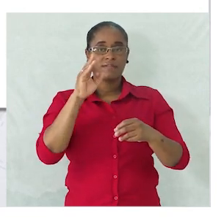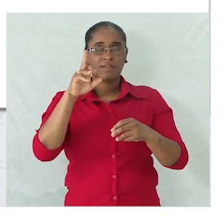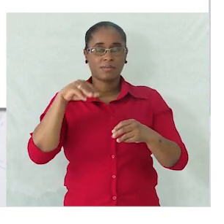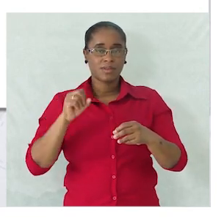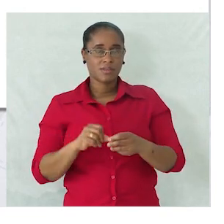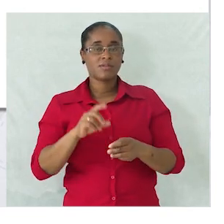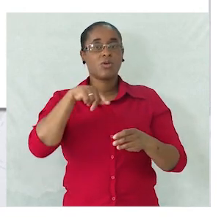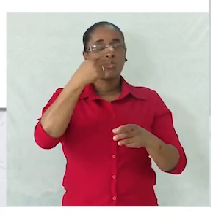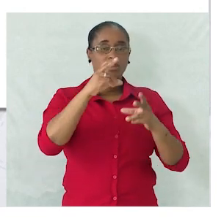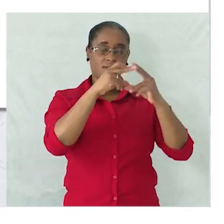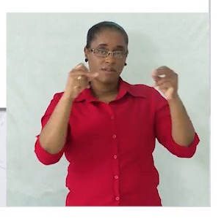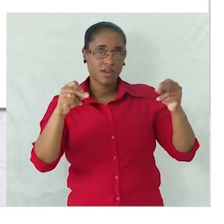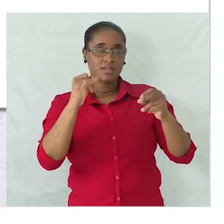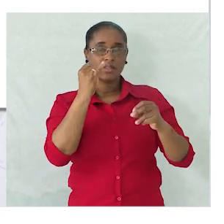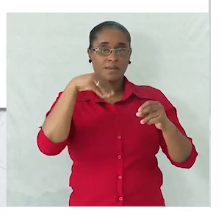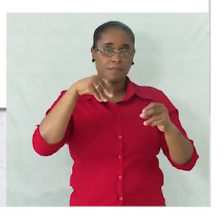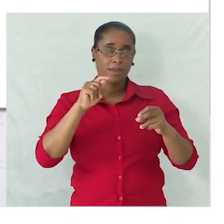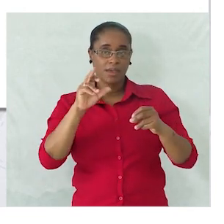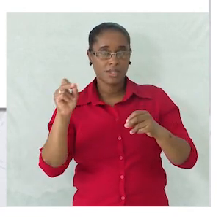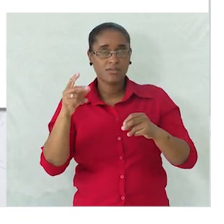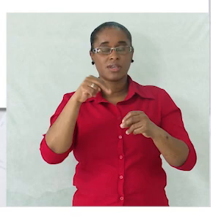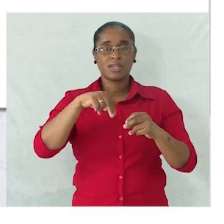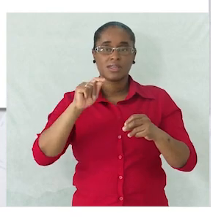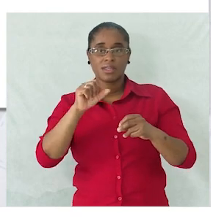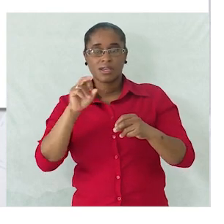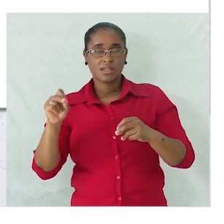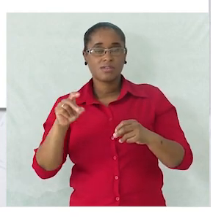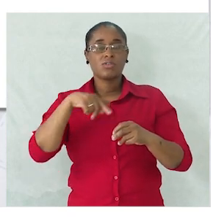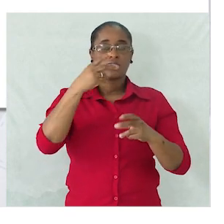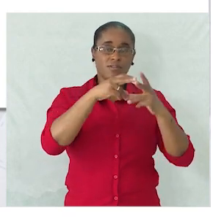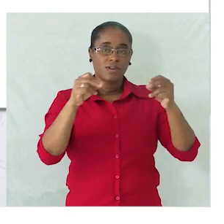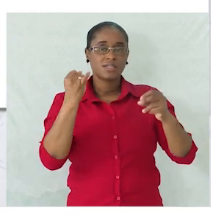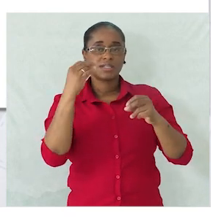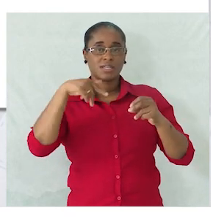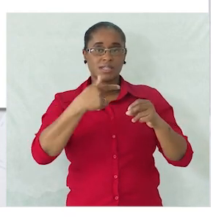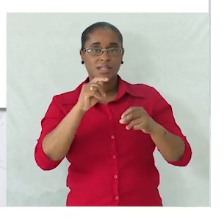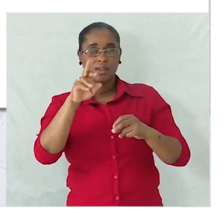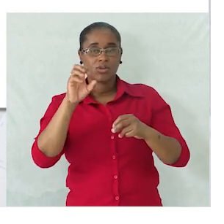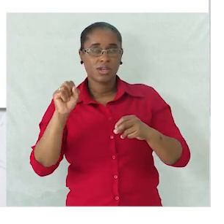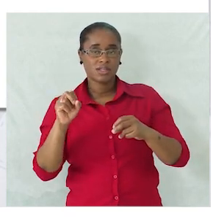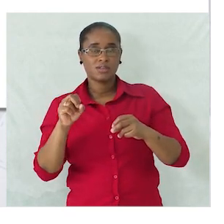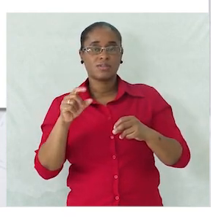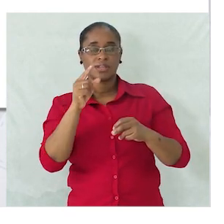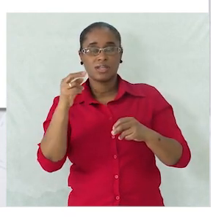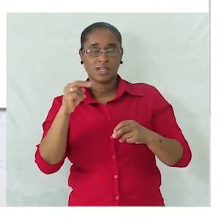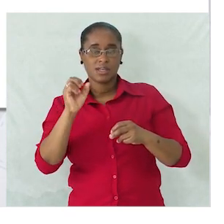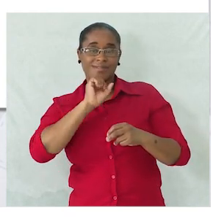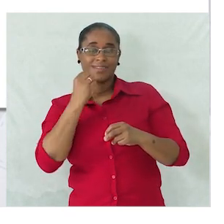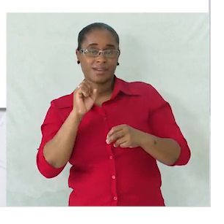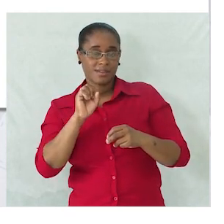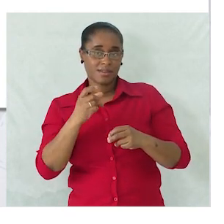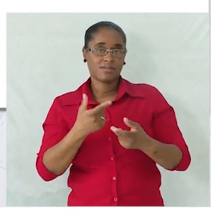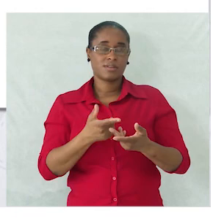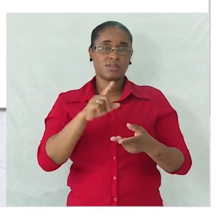imperativa negativa, uma frase interrogativa negativa e outra frase exclamativa